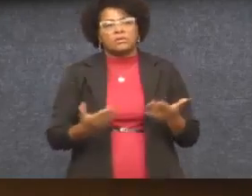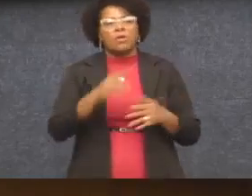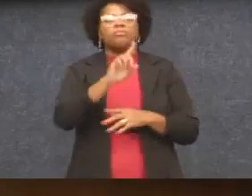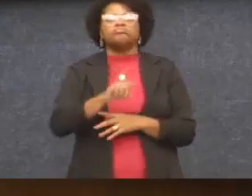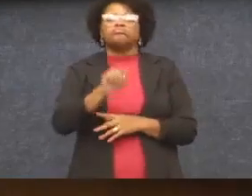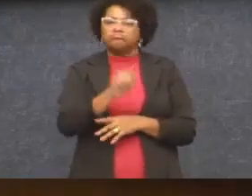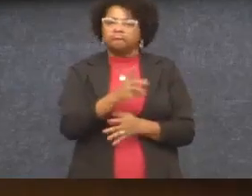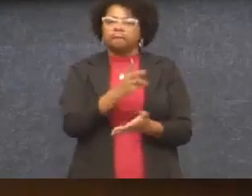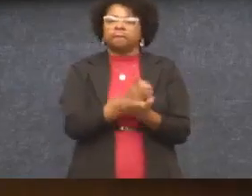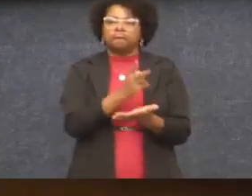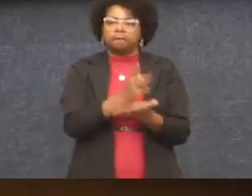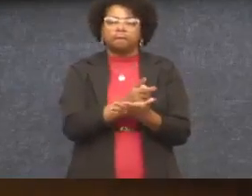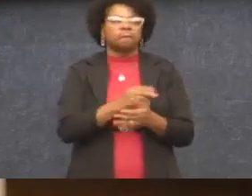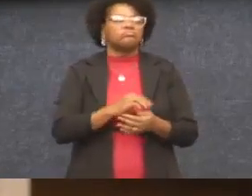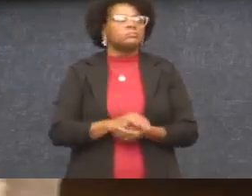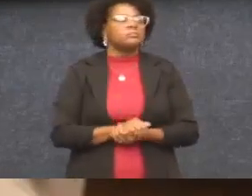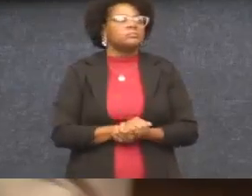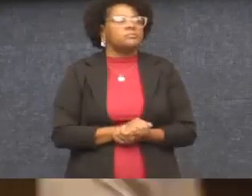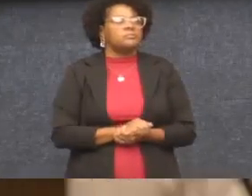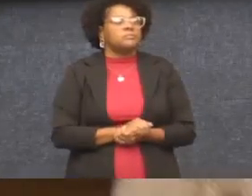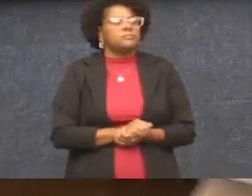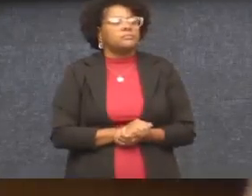correto. O veto.